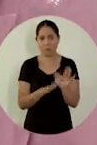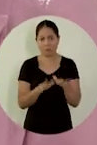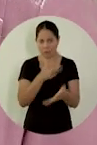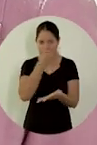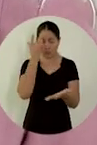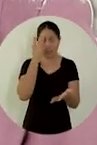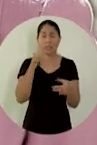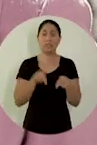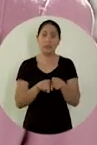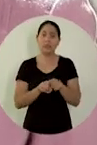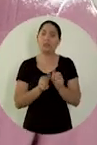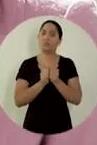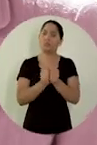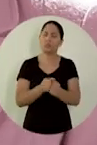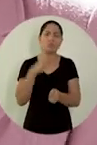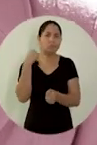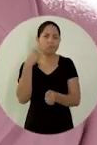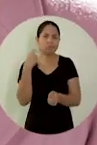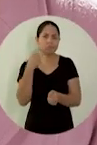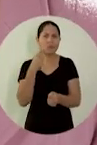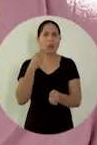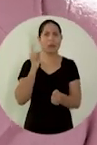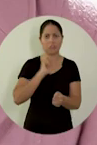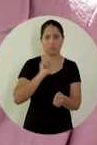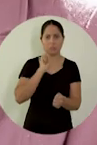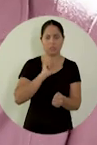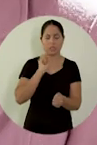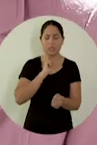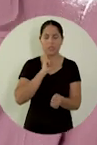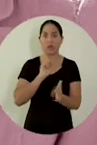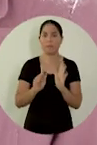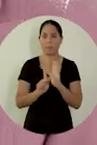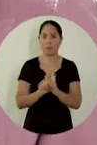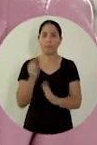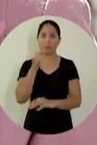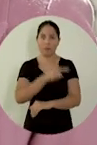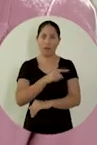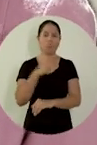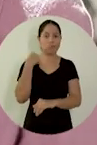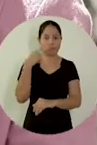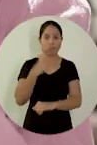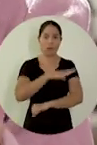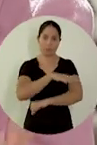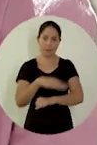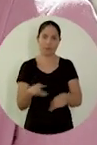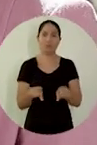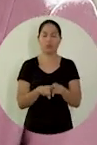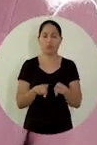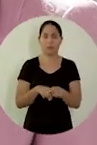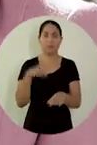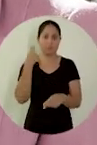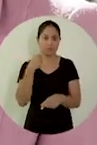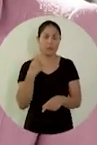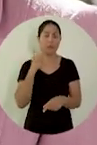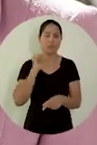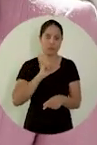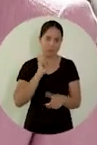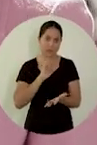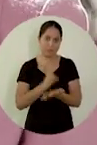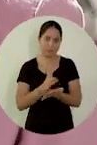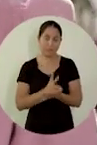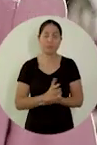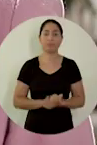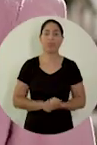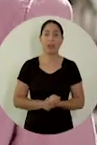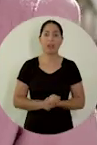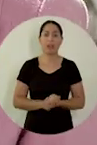e tivemos também a oportunidade de, junto à advocacia mineira, especificamente dos advogados de Brumadinho e dos